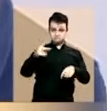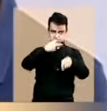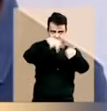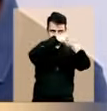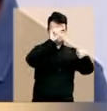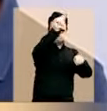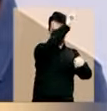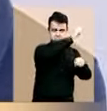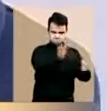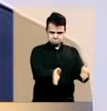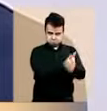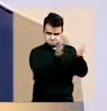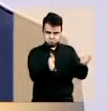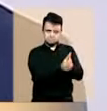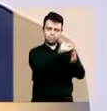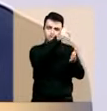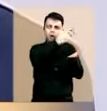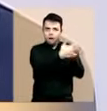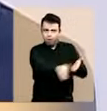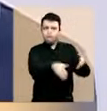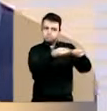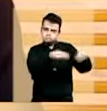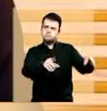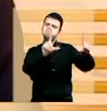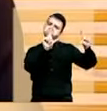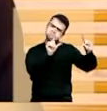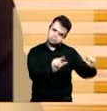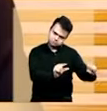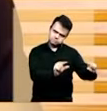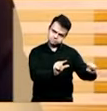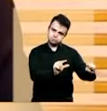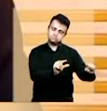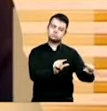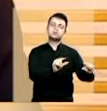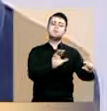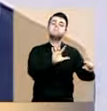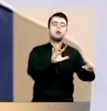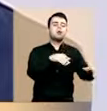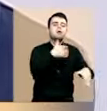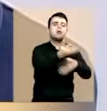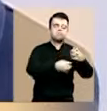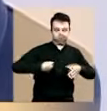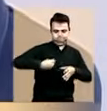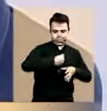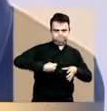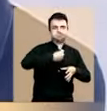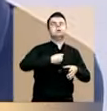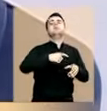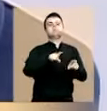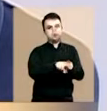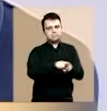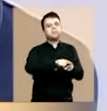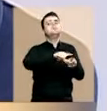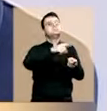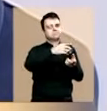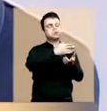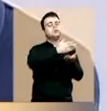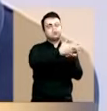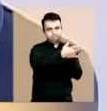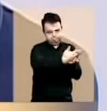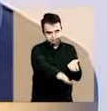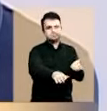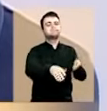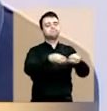menos desenvolvidos, embora o desperdício seja menor no consumo, o desperdício na hora de você produzir o alimento é imenso, né? Então, metade do alimento é